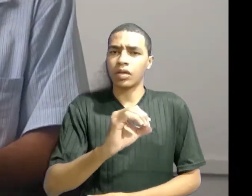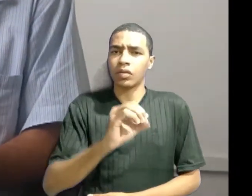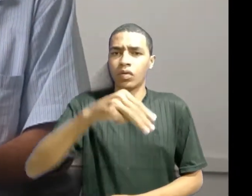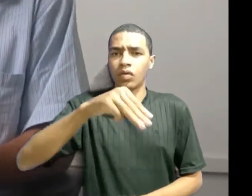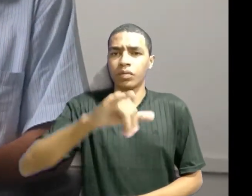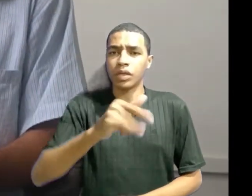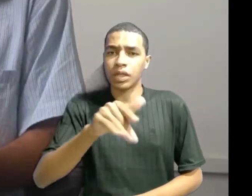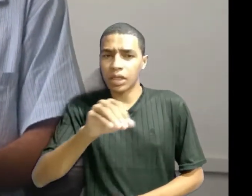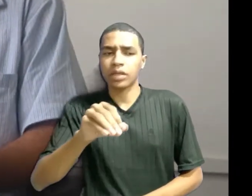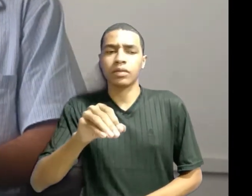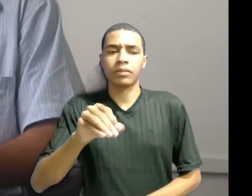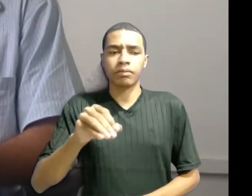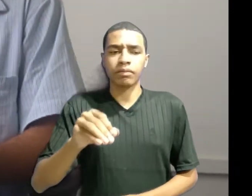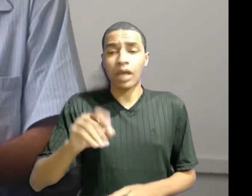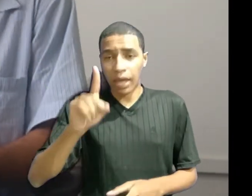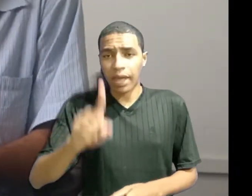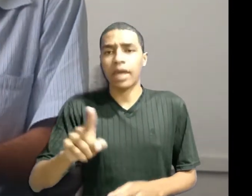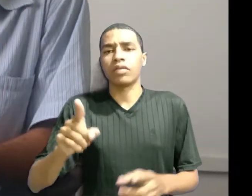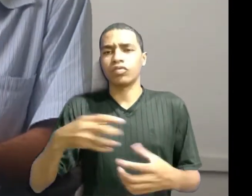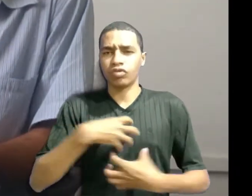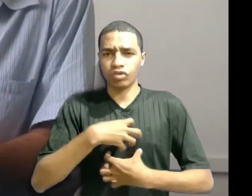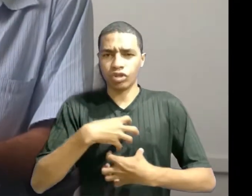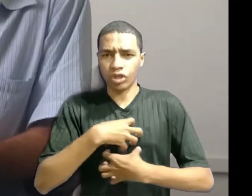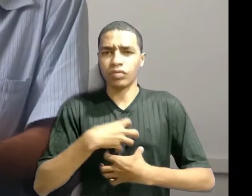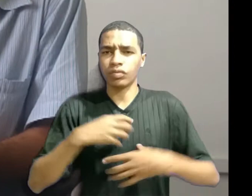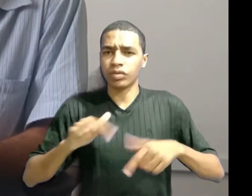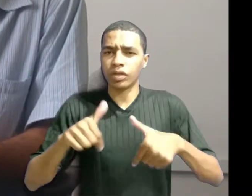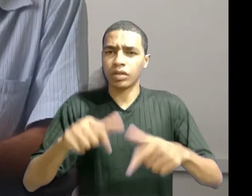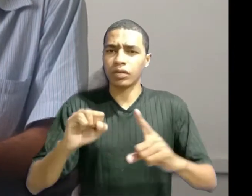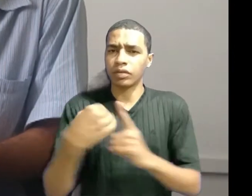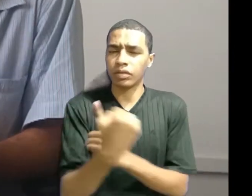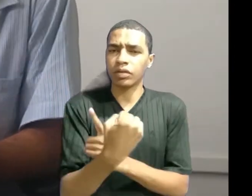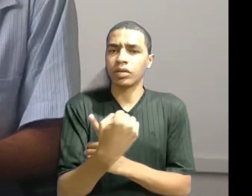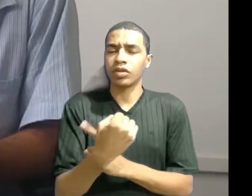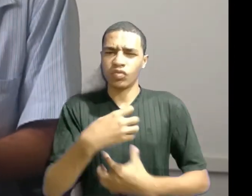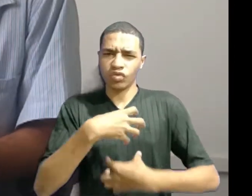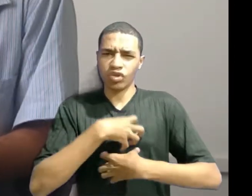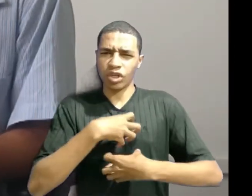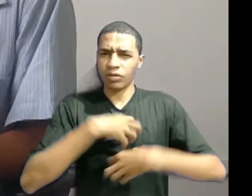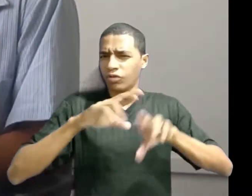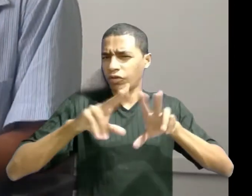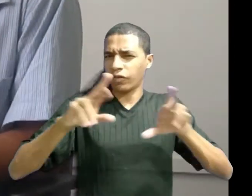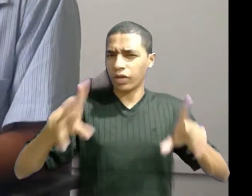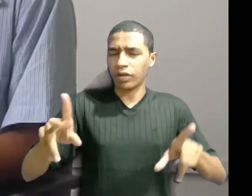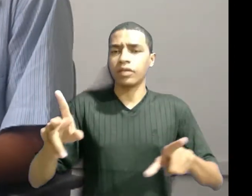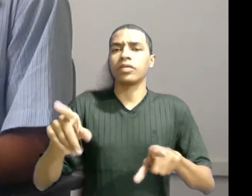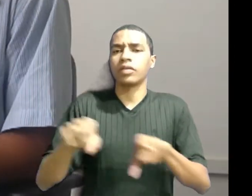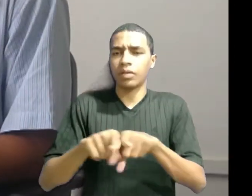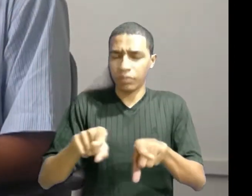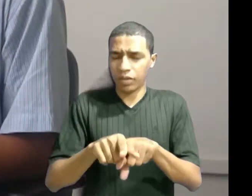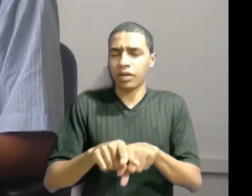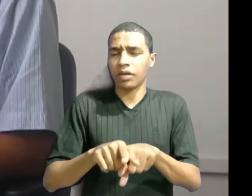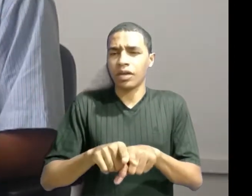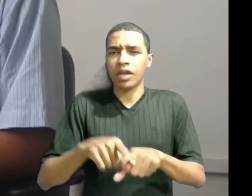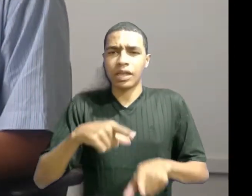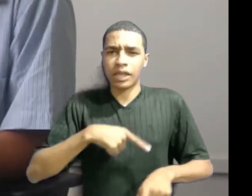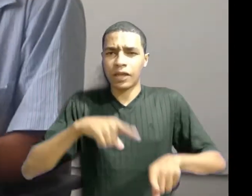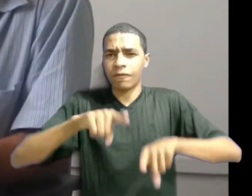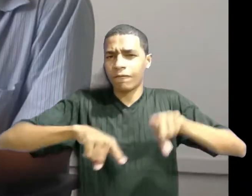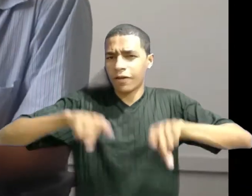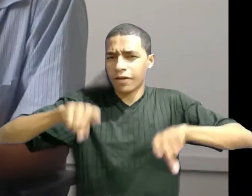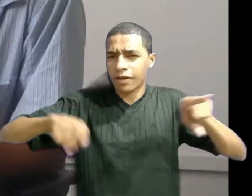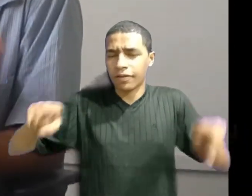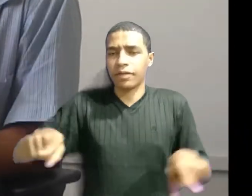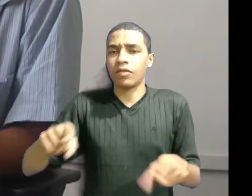que é uma forma de ação social, e as formas de Estado vão variar com as formas